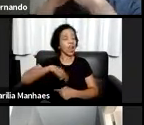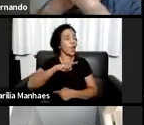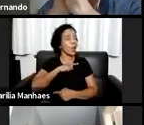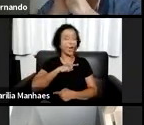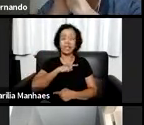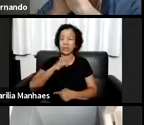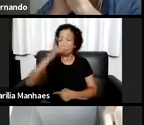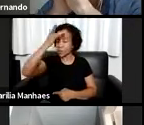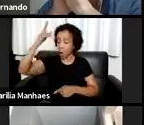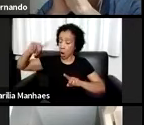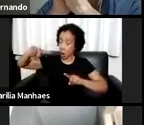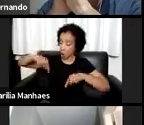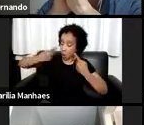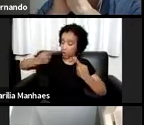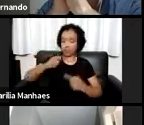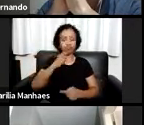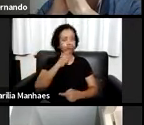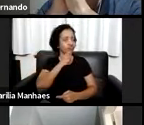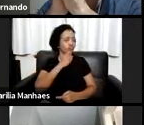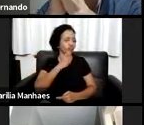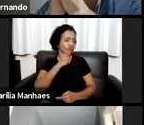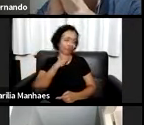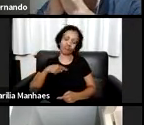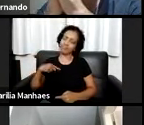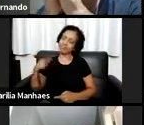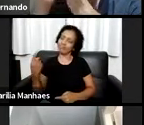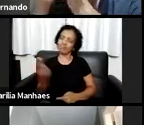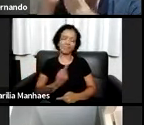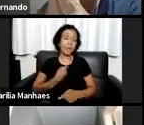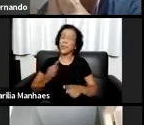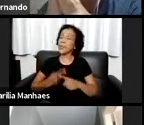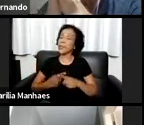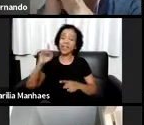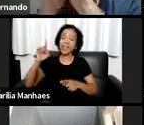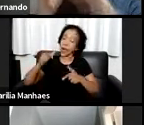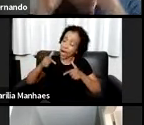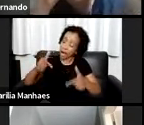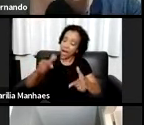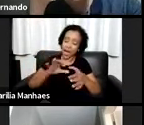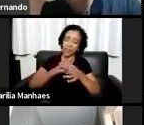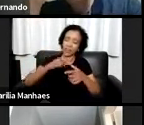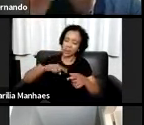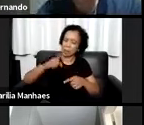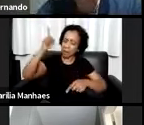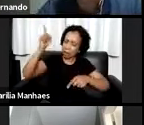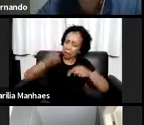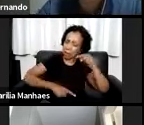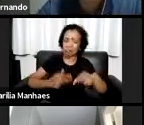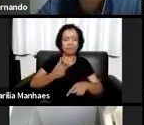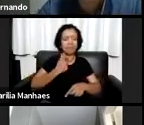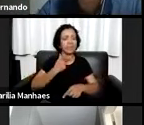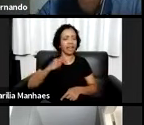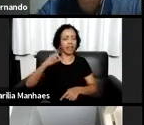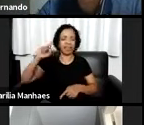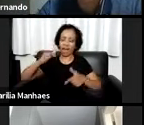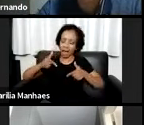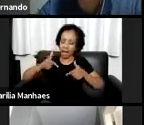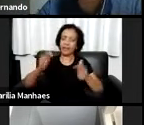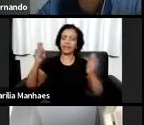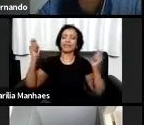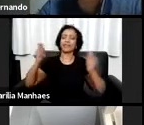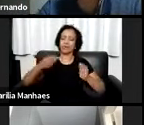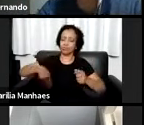será contra nós? E se o Senhor age por nós, quem impedirá o teu agir? Ó Deus, colocamos diante